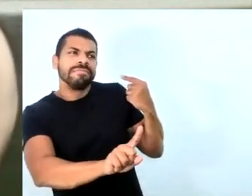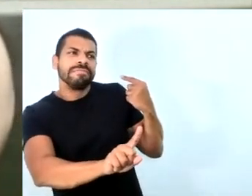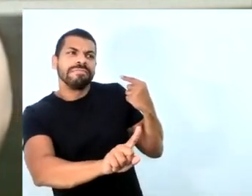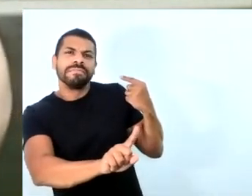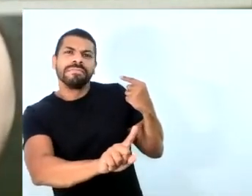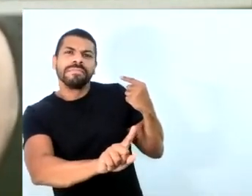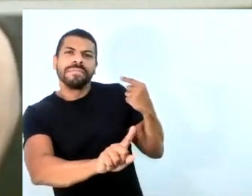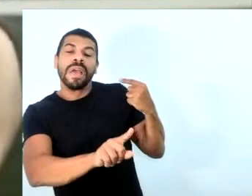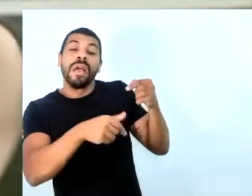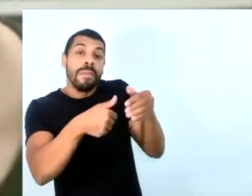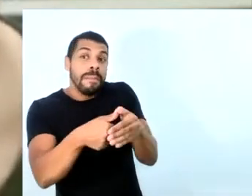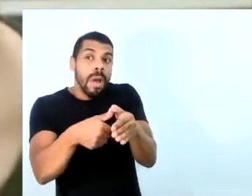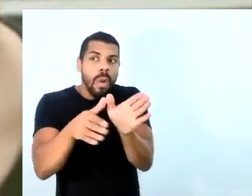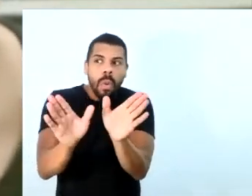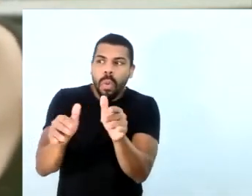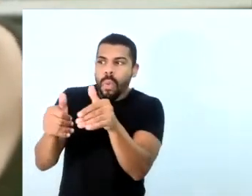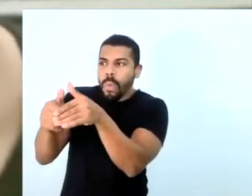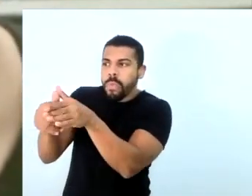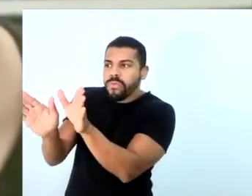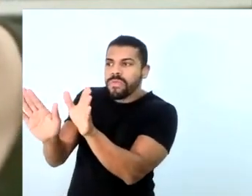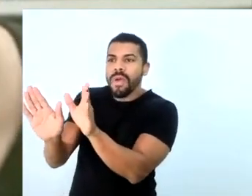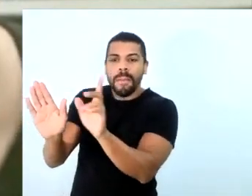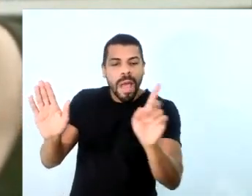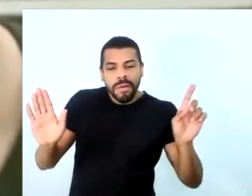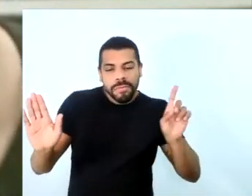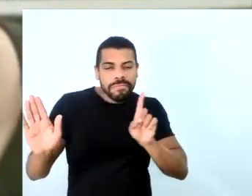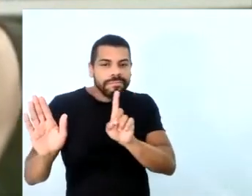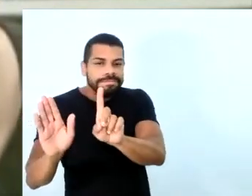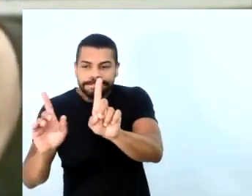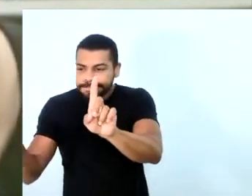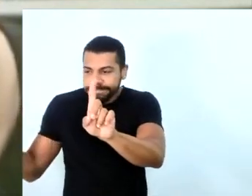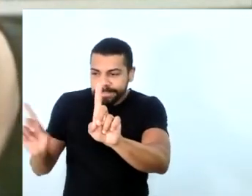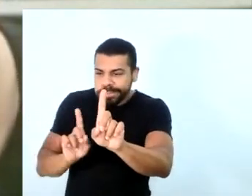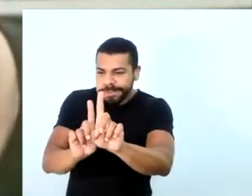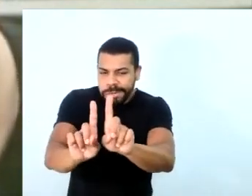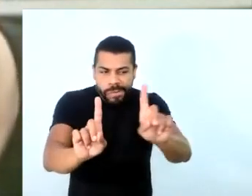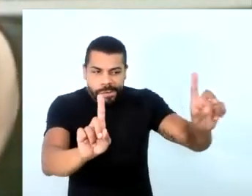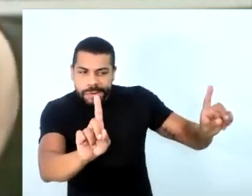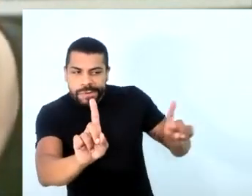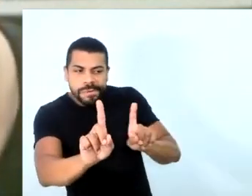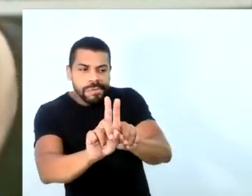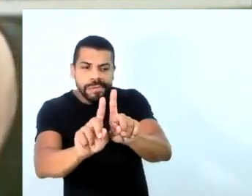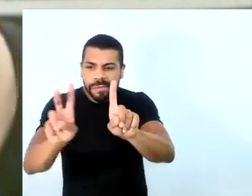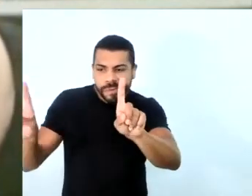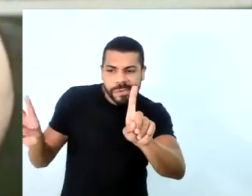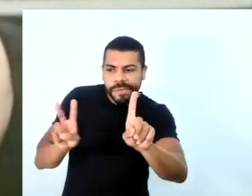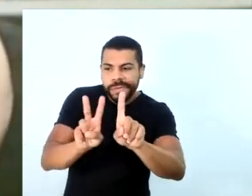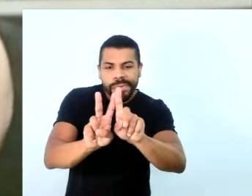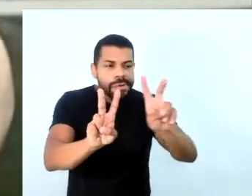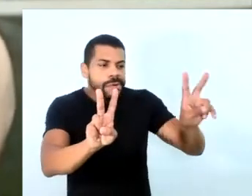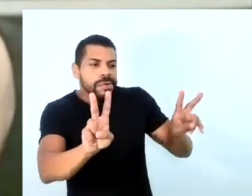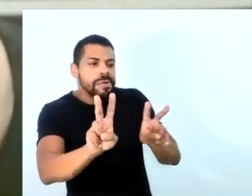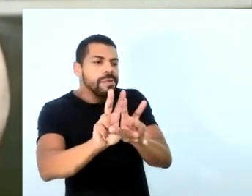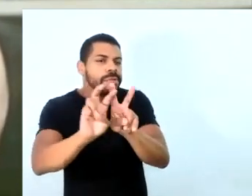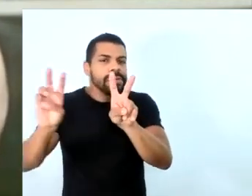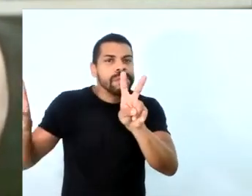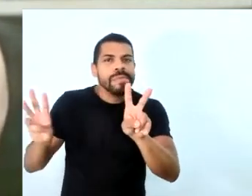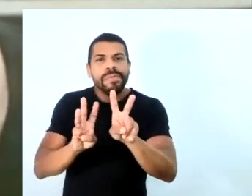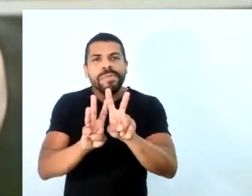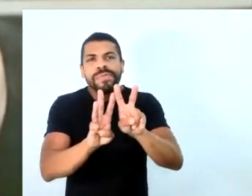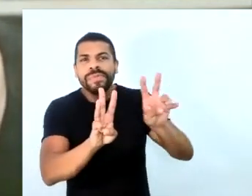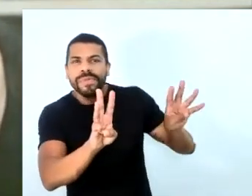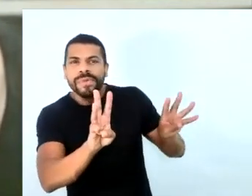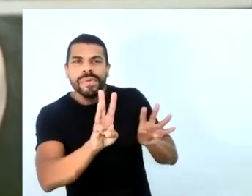entrar e manter a porta aberta para que outras venham. Essa é a minha missão. É entrar num lugar e manter a porta aberta para que outras